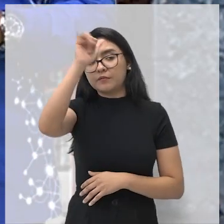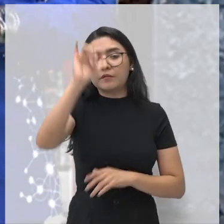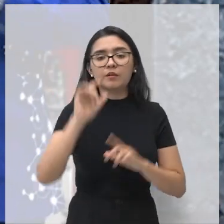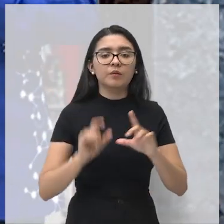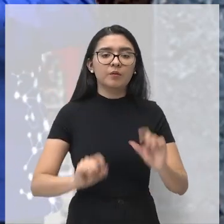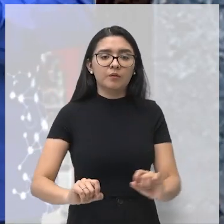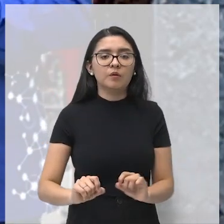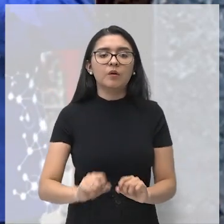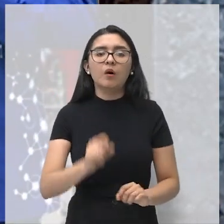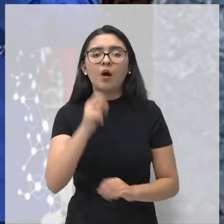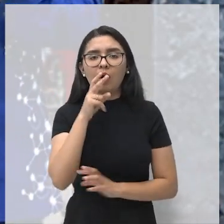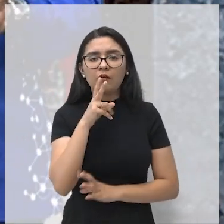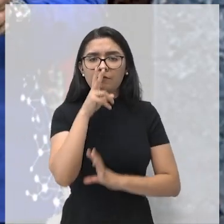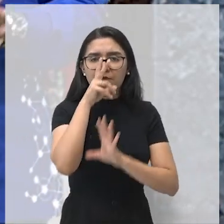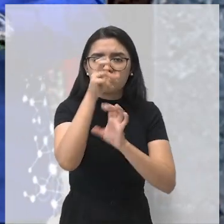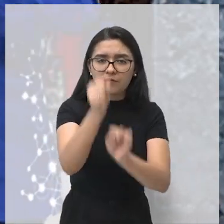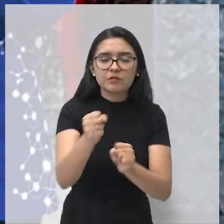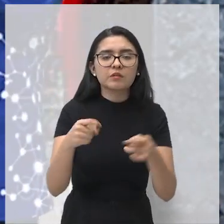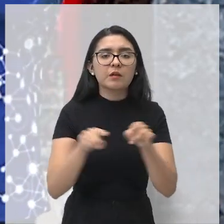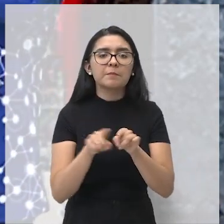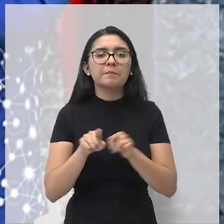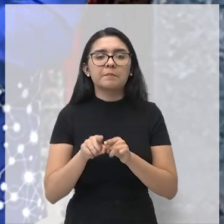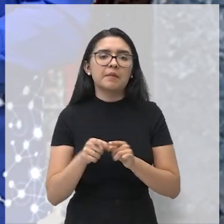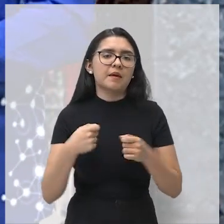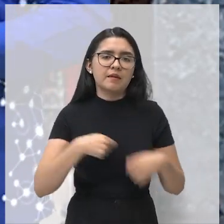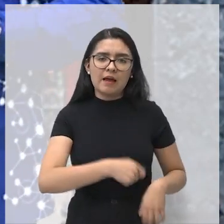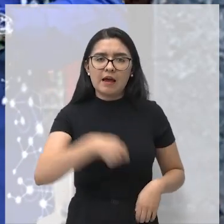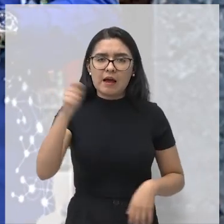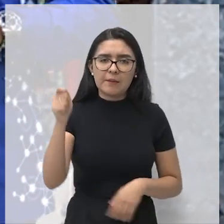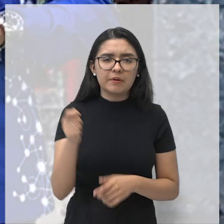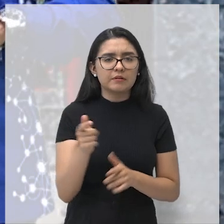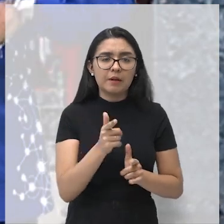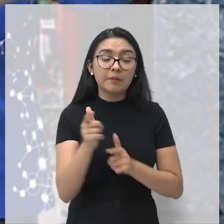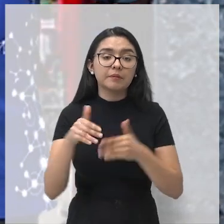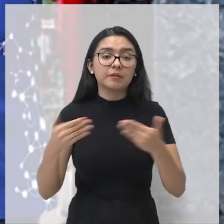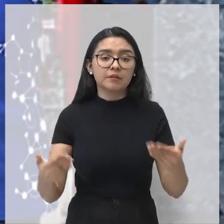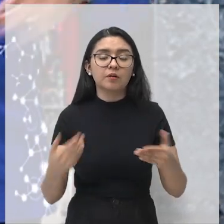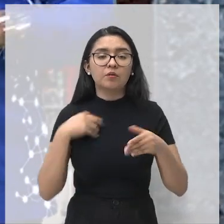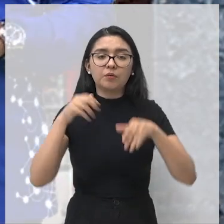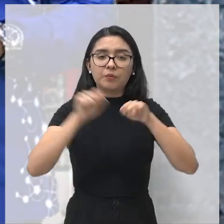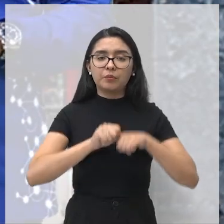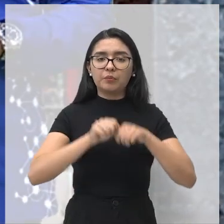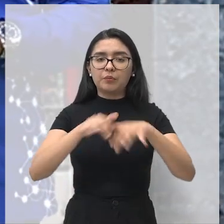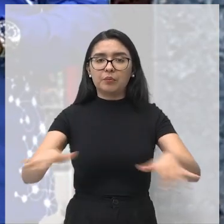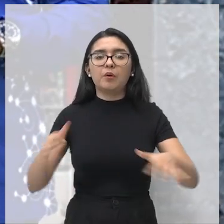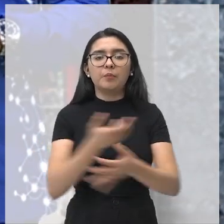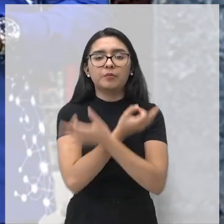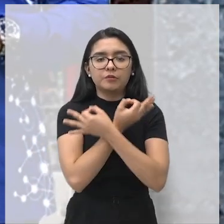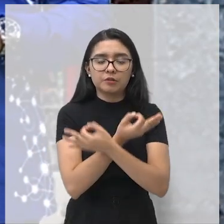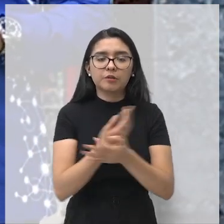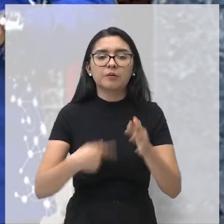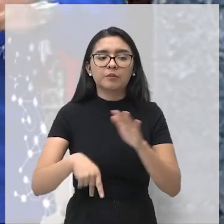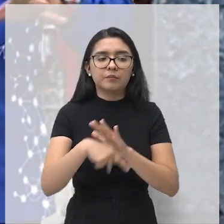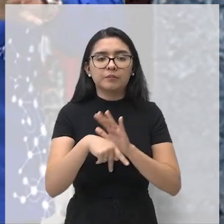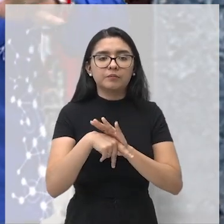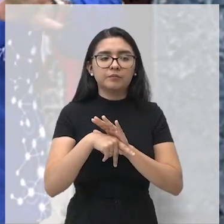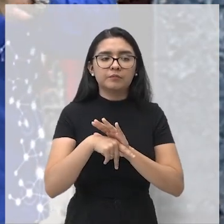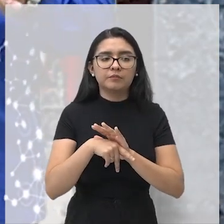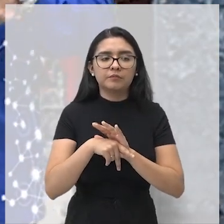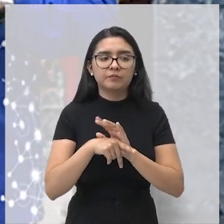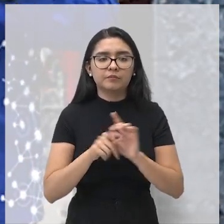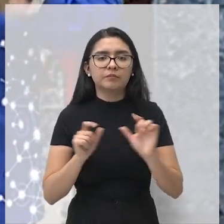do uso da força e de armas. Com a expansão do budismo por toda a terra,